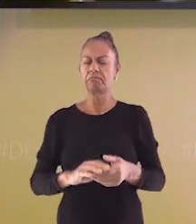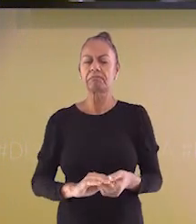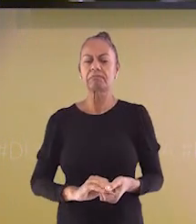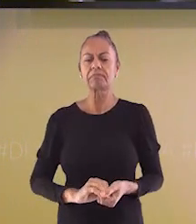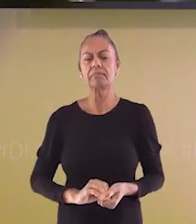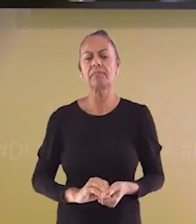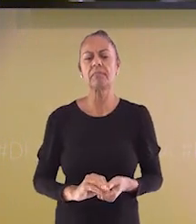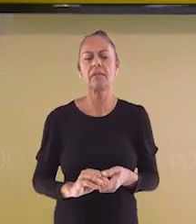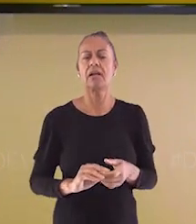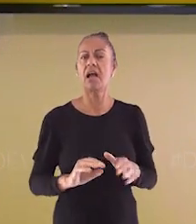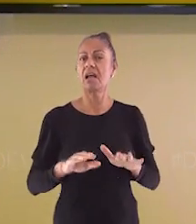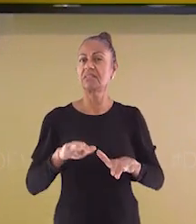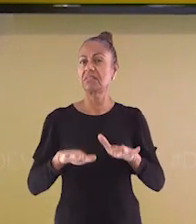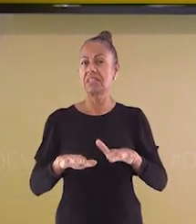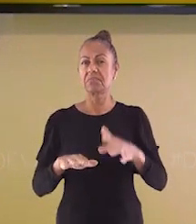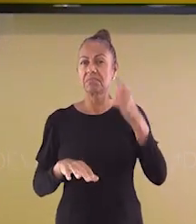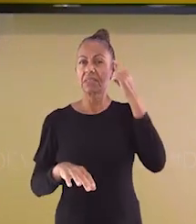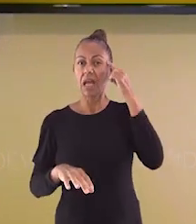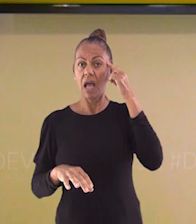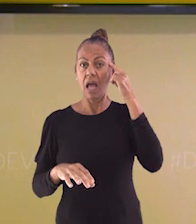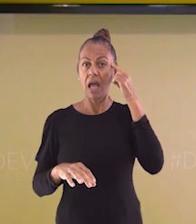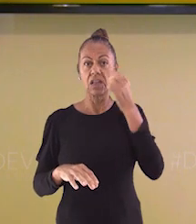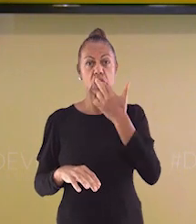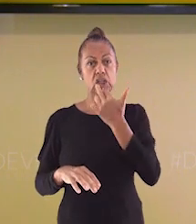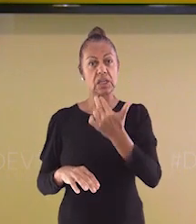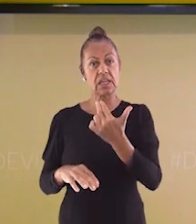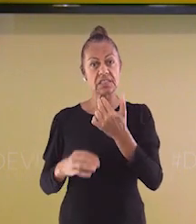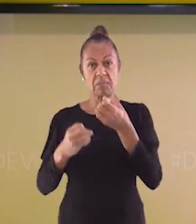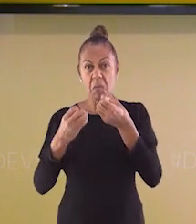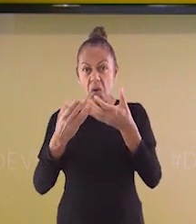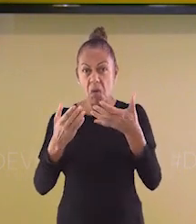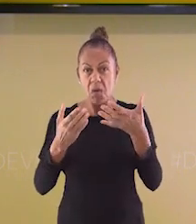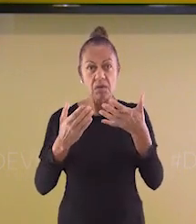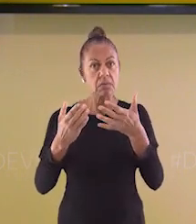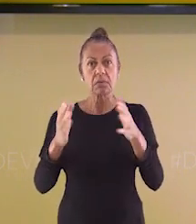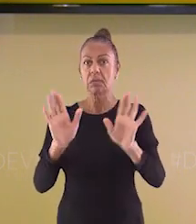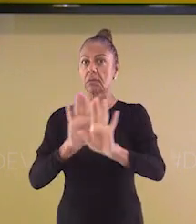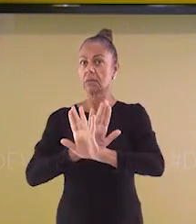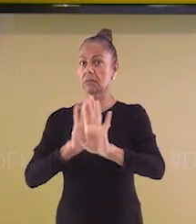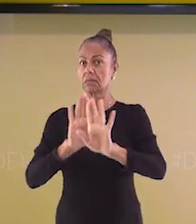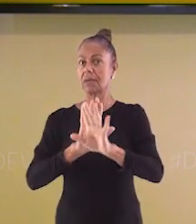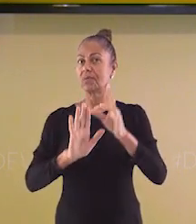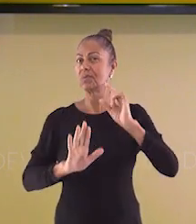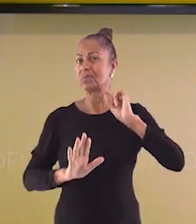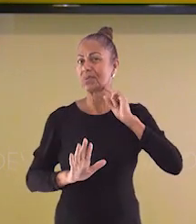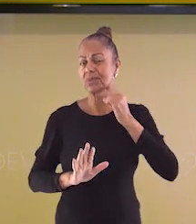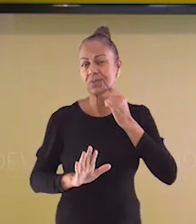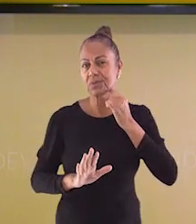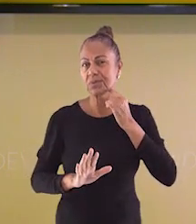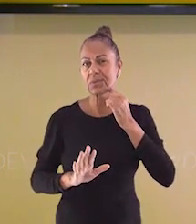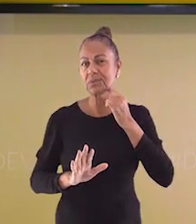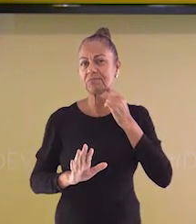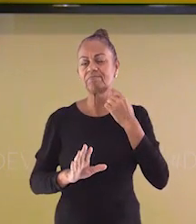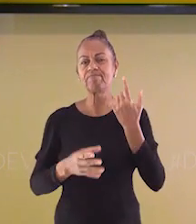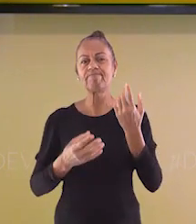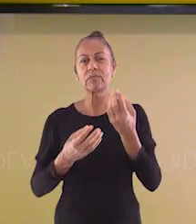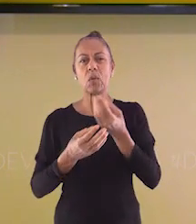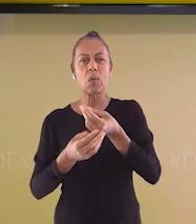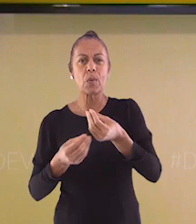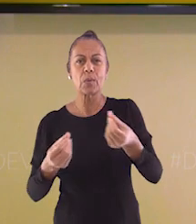mais. Só que não. O nome desse fenômeno, quando tem muitos nutrientes acima do necessário, é